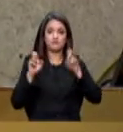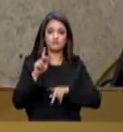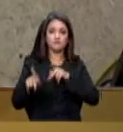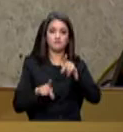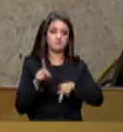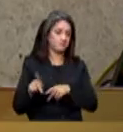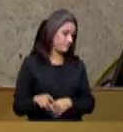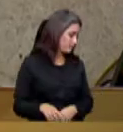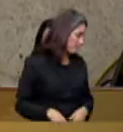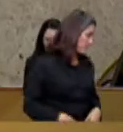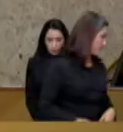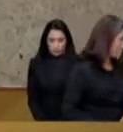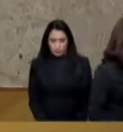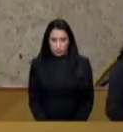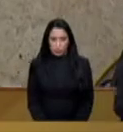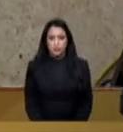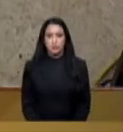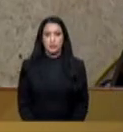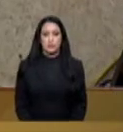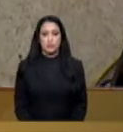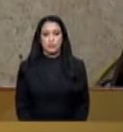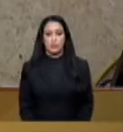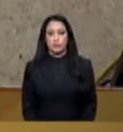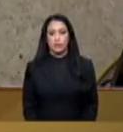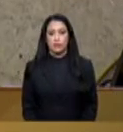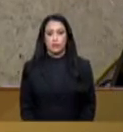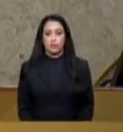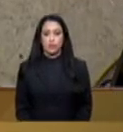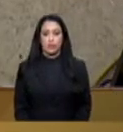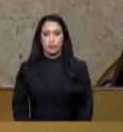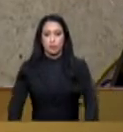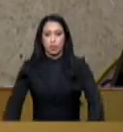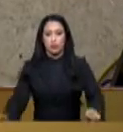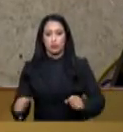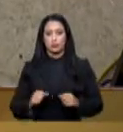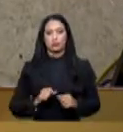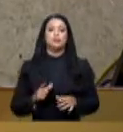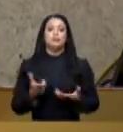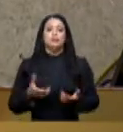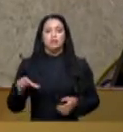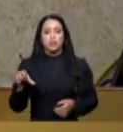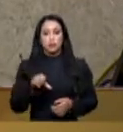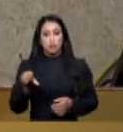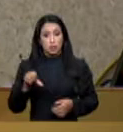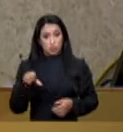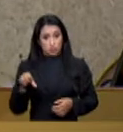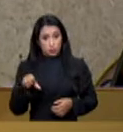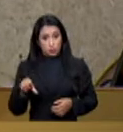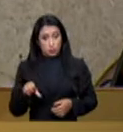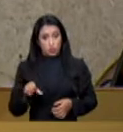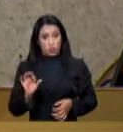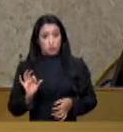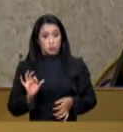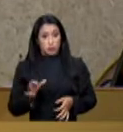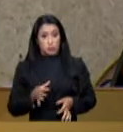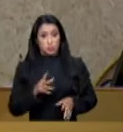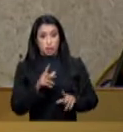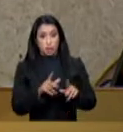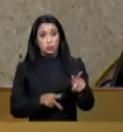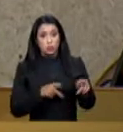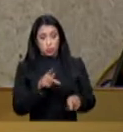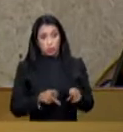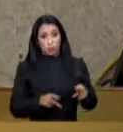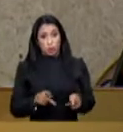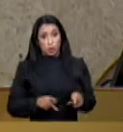população atendida pela distribuição de água, 99% da população, e pelo esgotamento